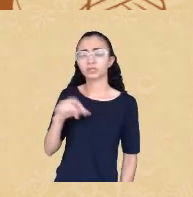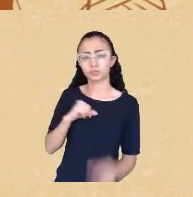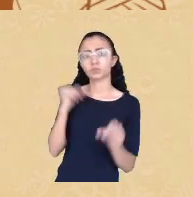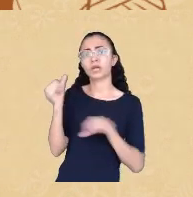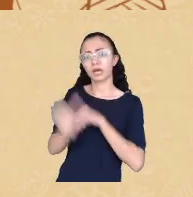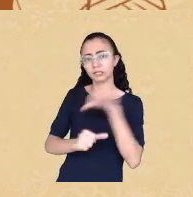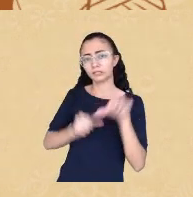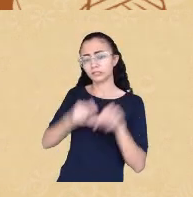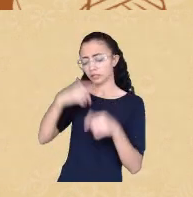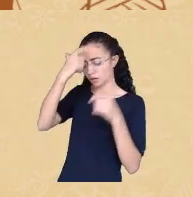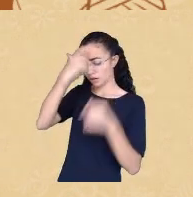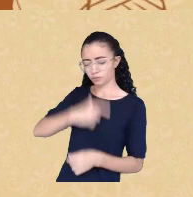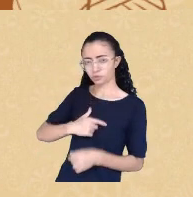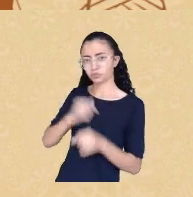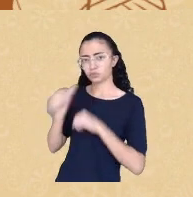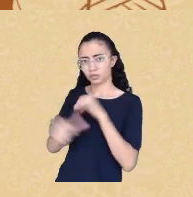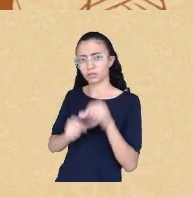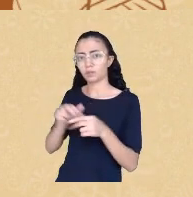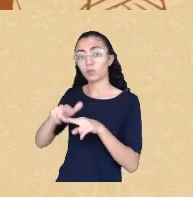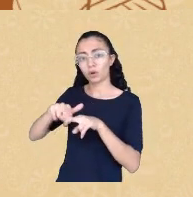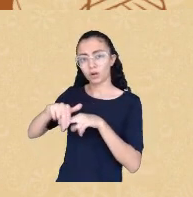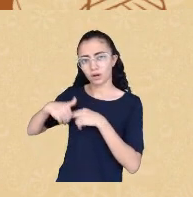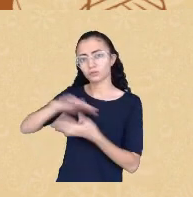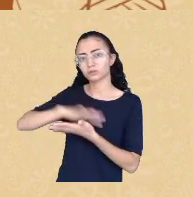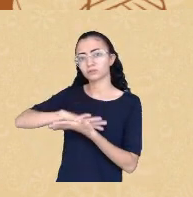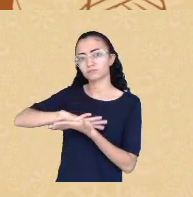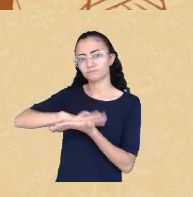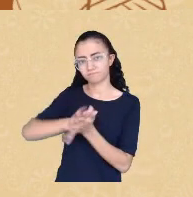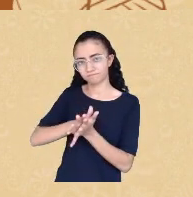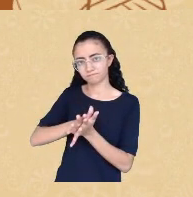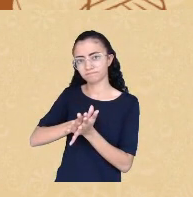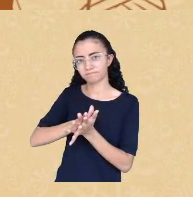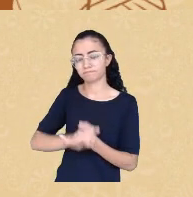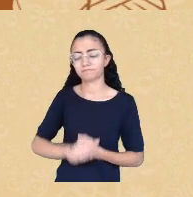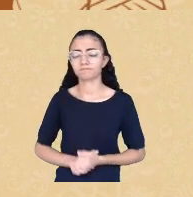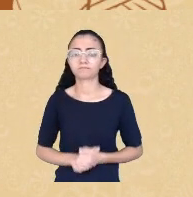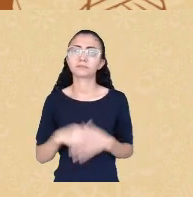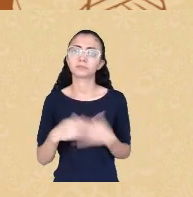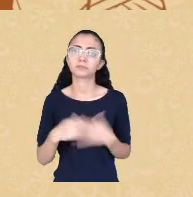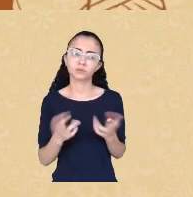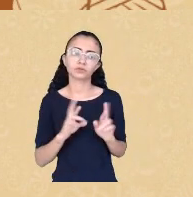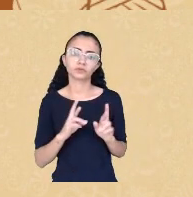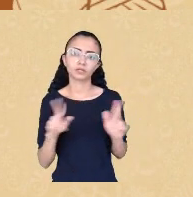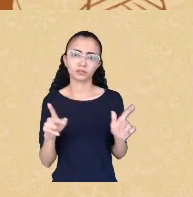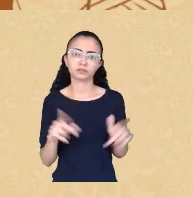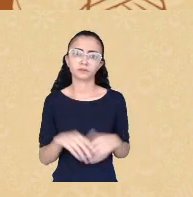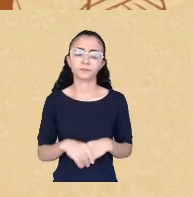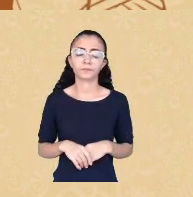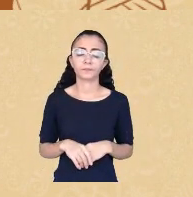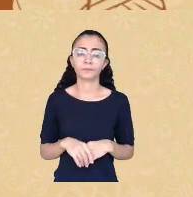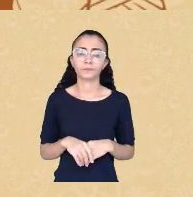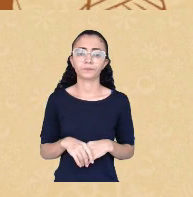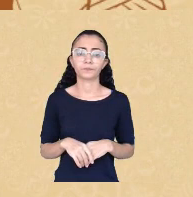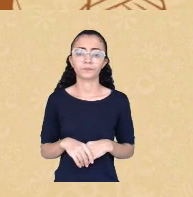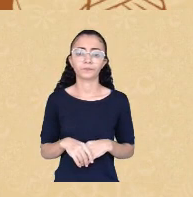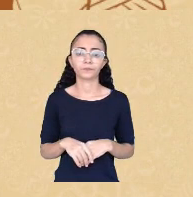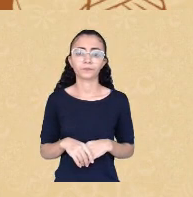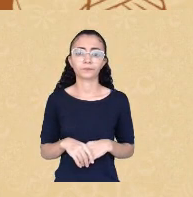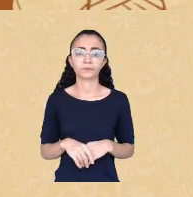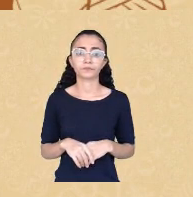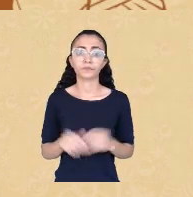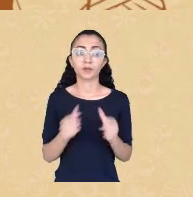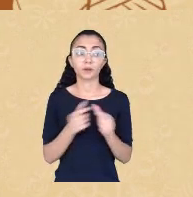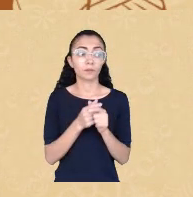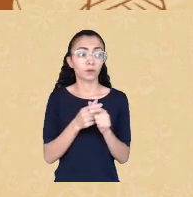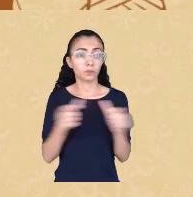da discriminação. Então, foi uma diferença bem grande também. El Salvador foi bem baixo. A maioria das pessoas